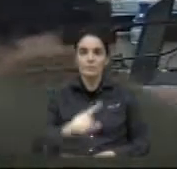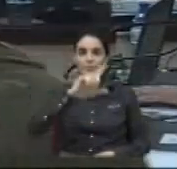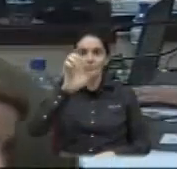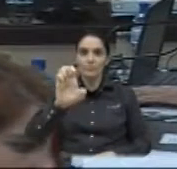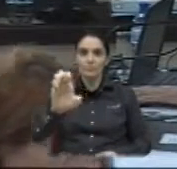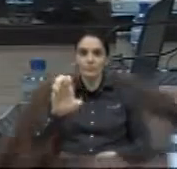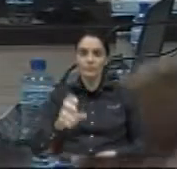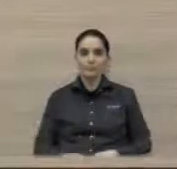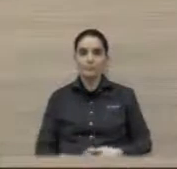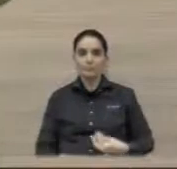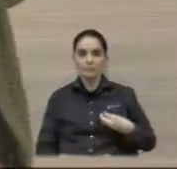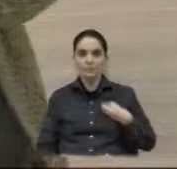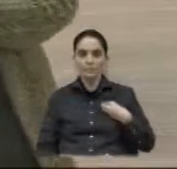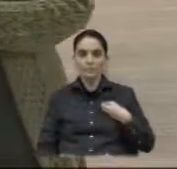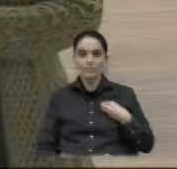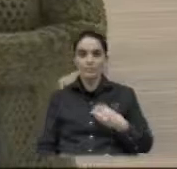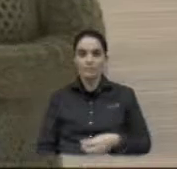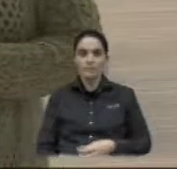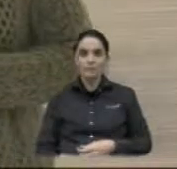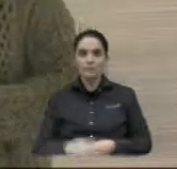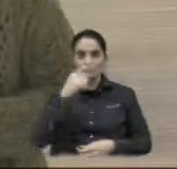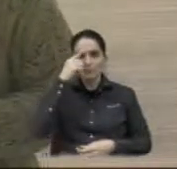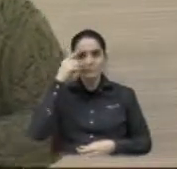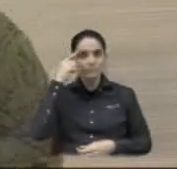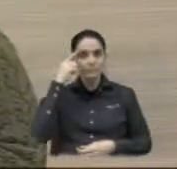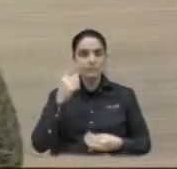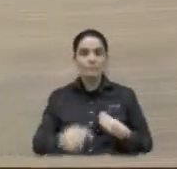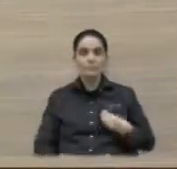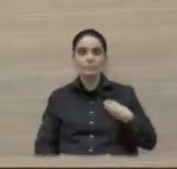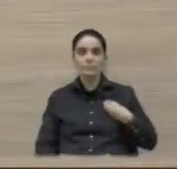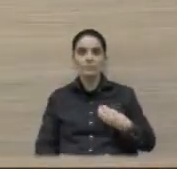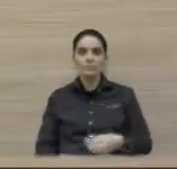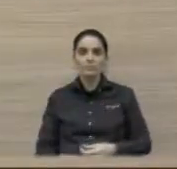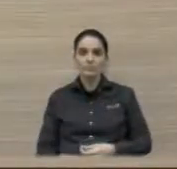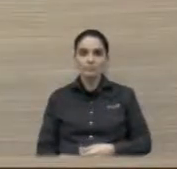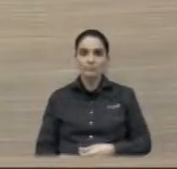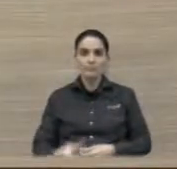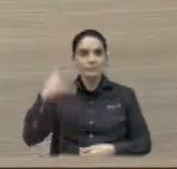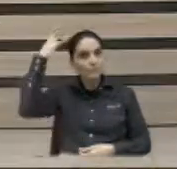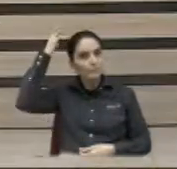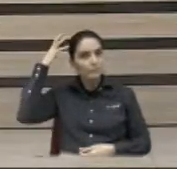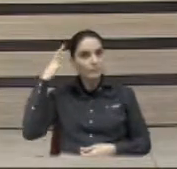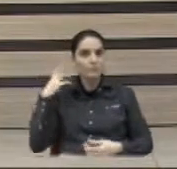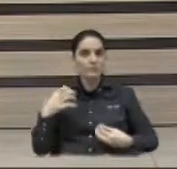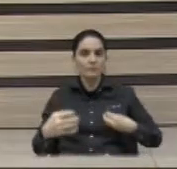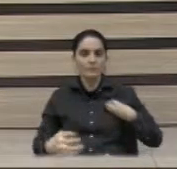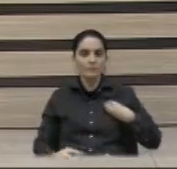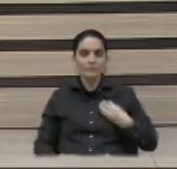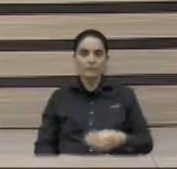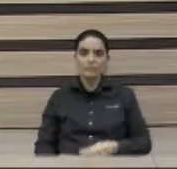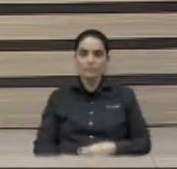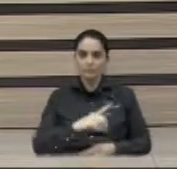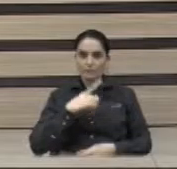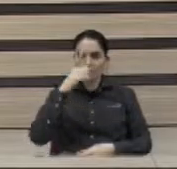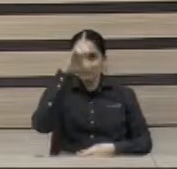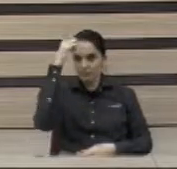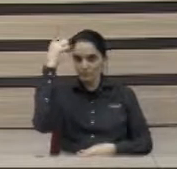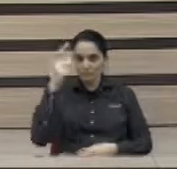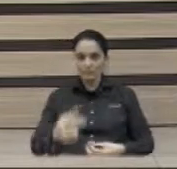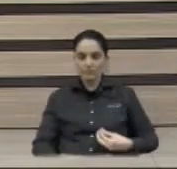Damix. Presente. Doutor Júlio. Presente. Lubogo. Presente. Luizinho da Casa